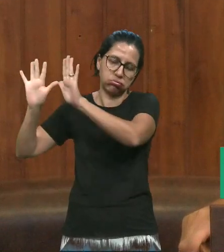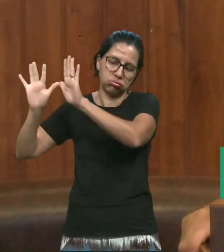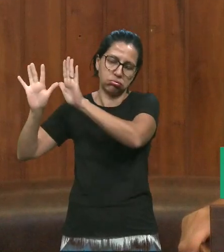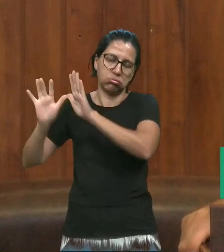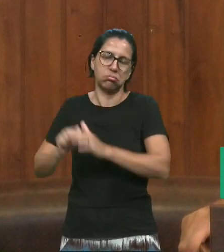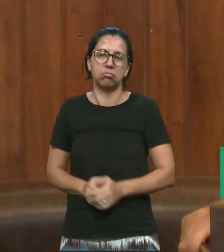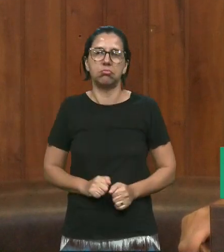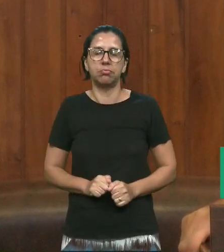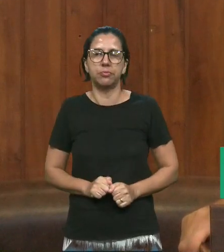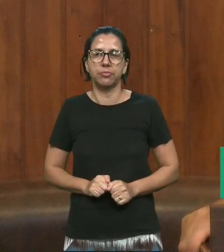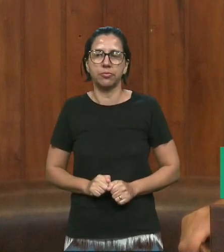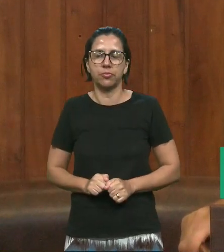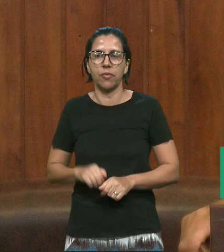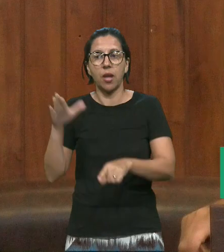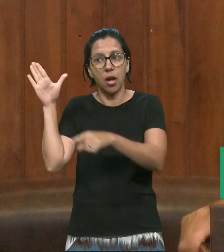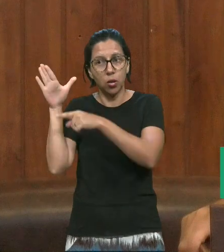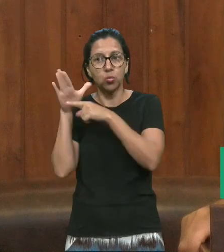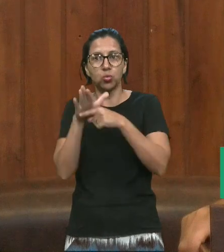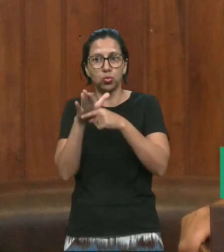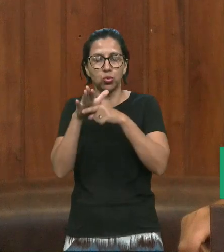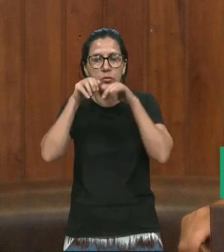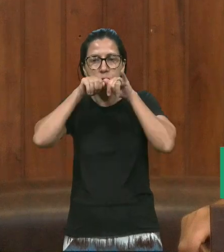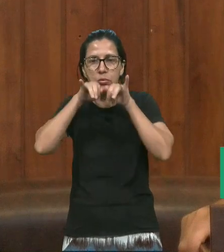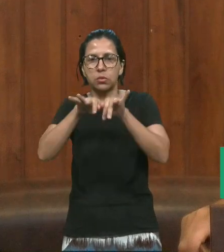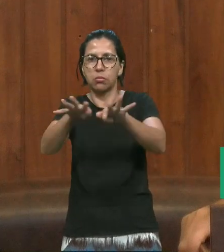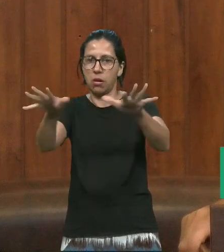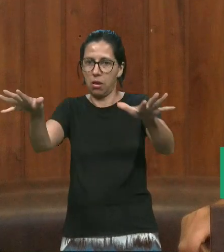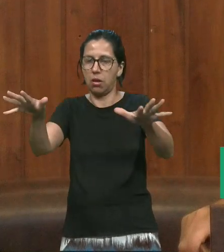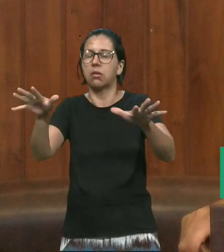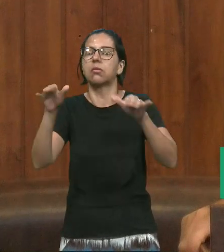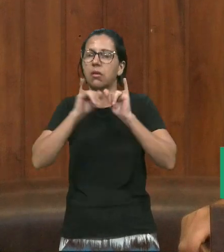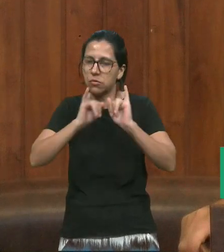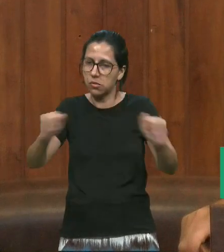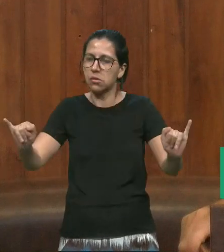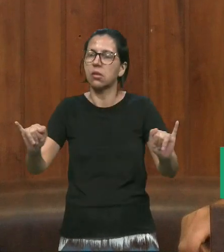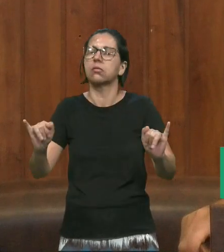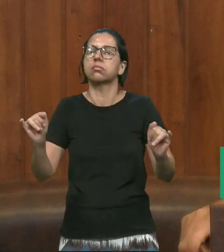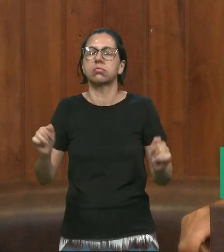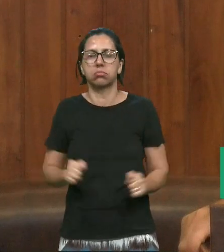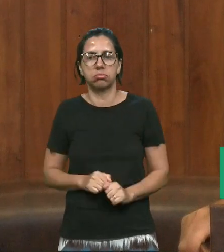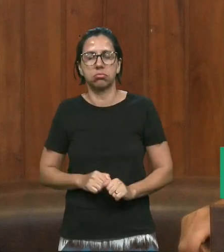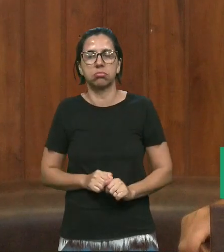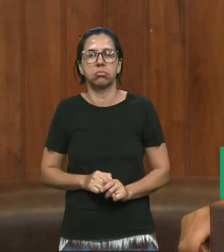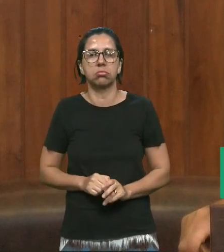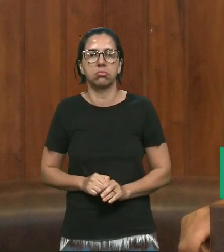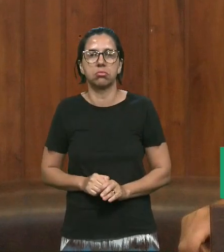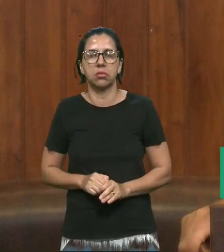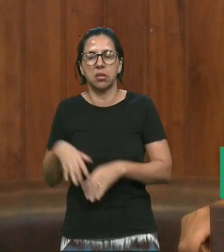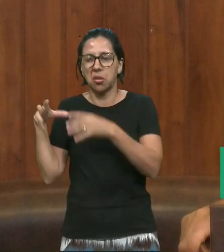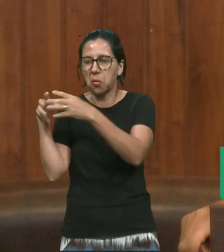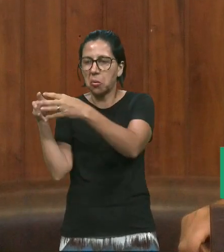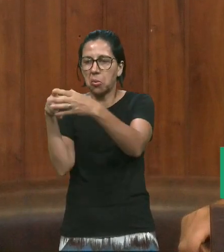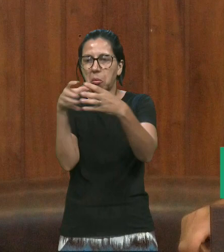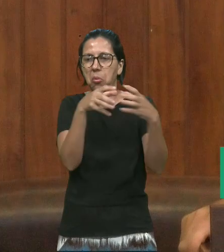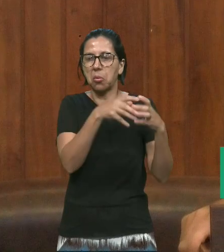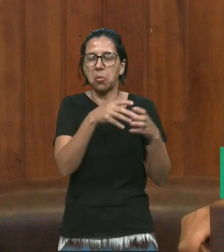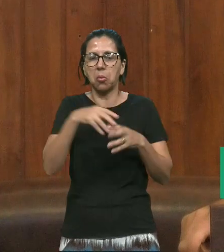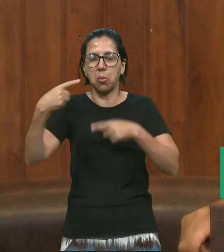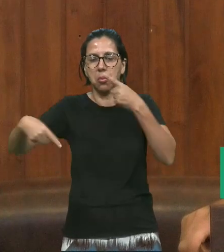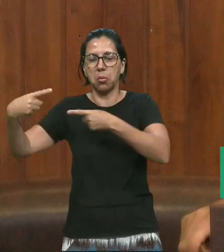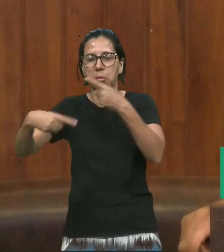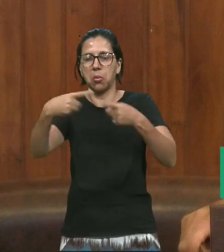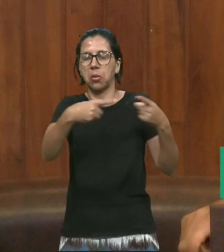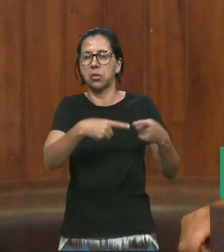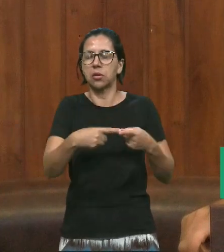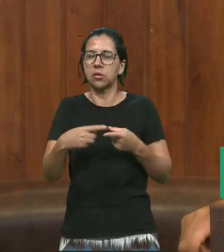né, que ajude a divulgar essas informações, e precisamos acabar com esses grupos políticos